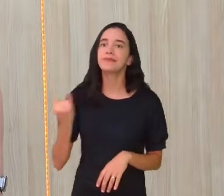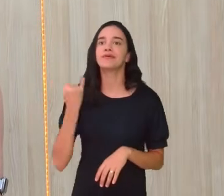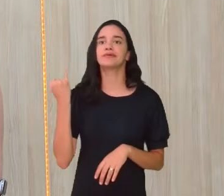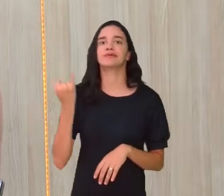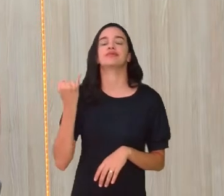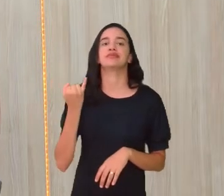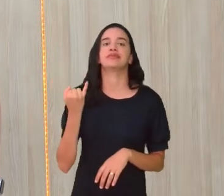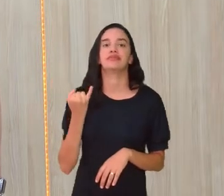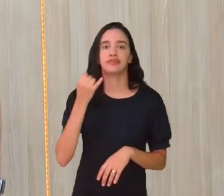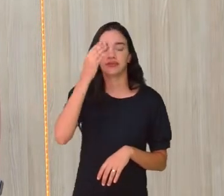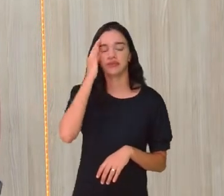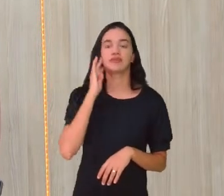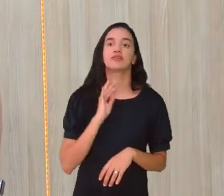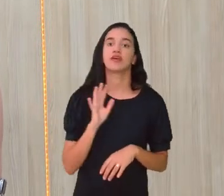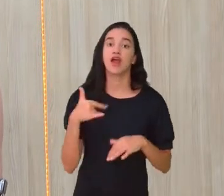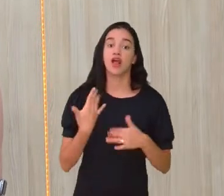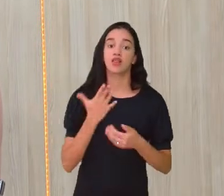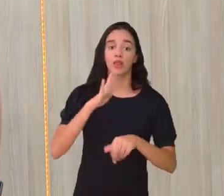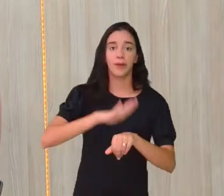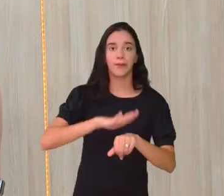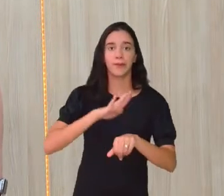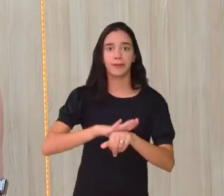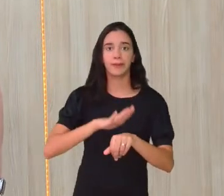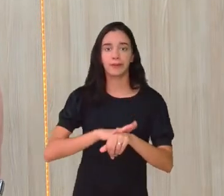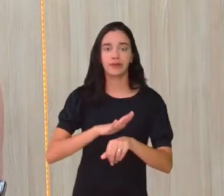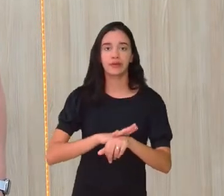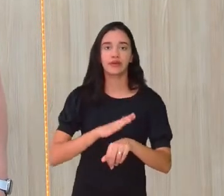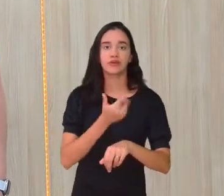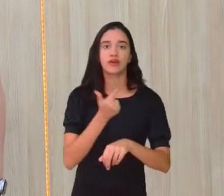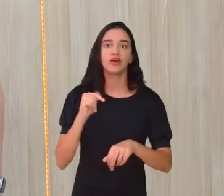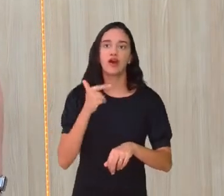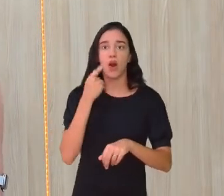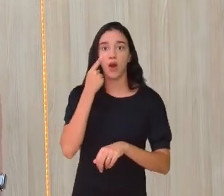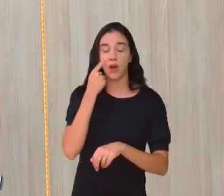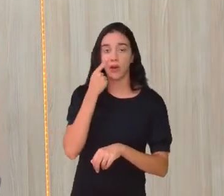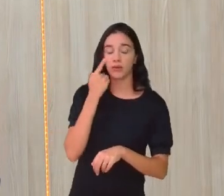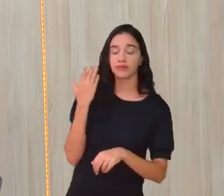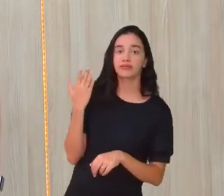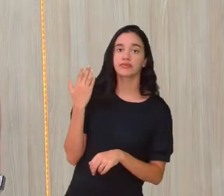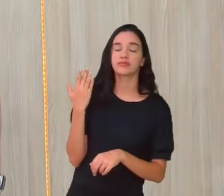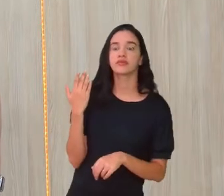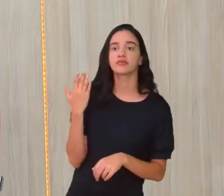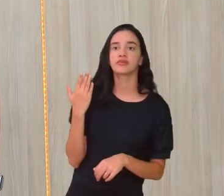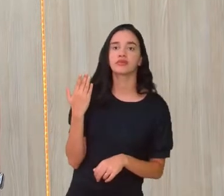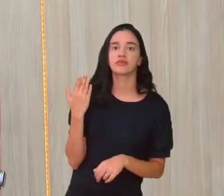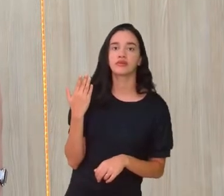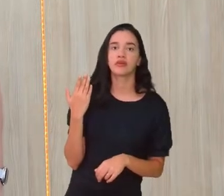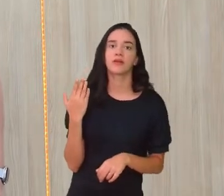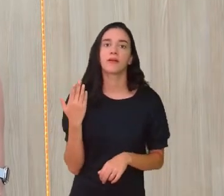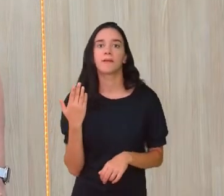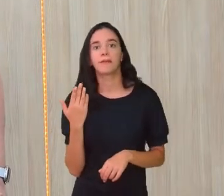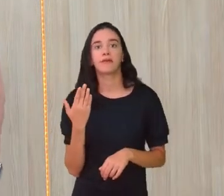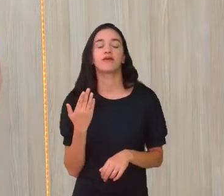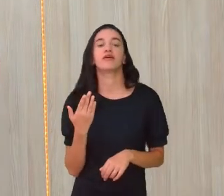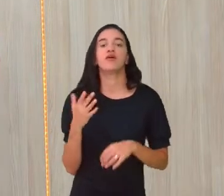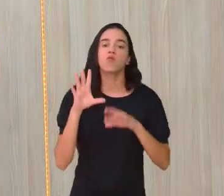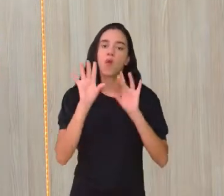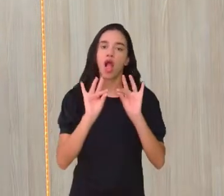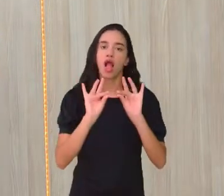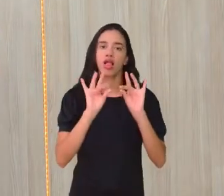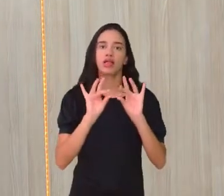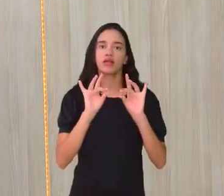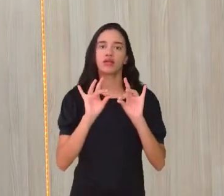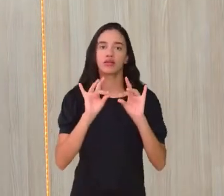formados, né, aqui no momento em que eles se encontram com o osso externo, eles serem formados por uma cartilagem. E